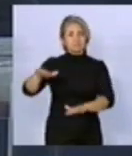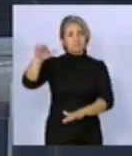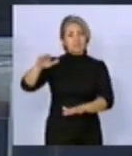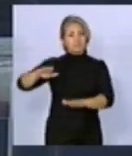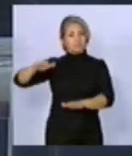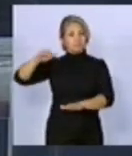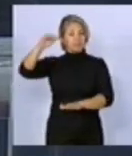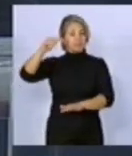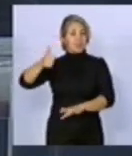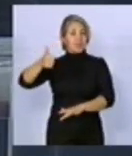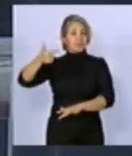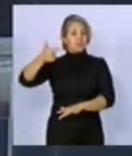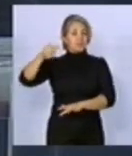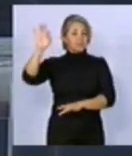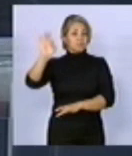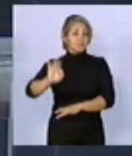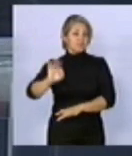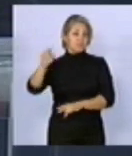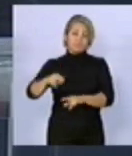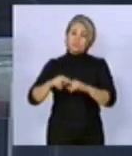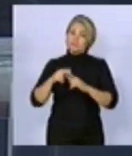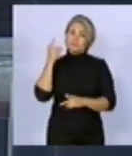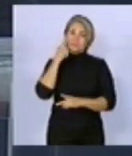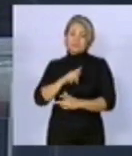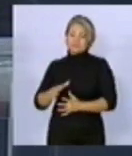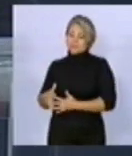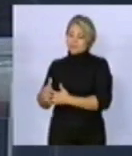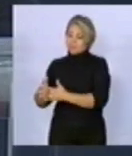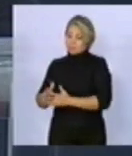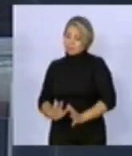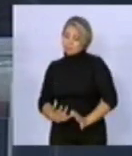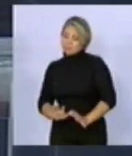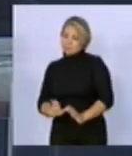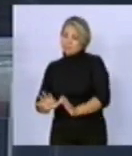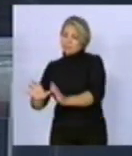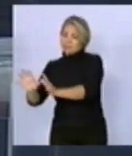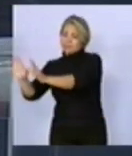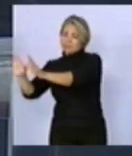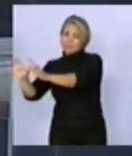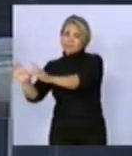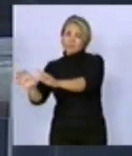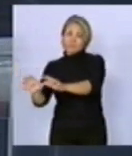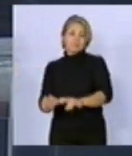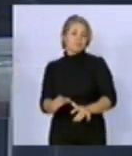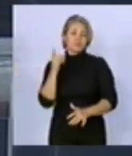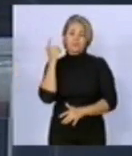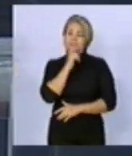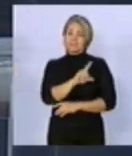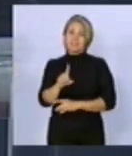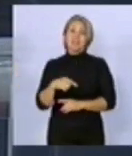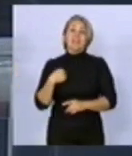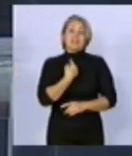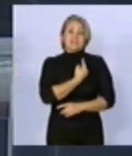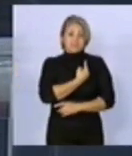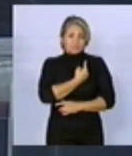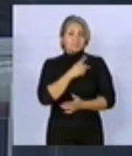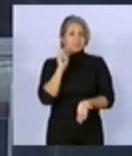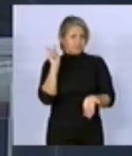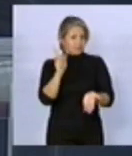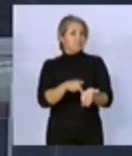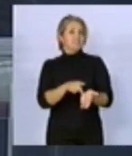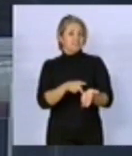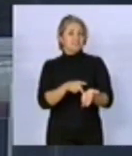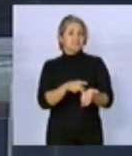portanto é impossível a colheita mecanizada nesse momento é nós somos fantasma lógica